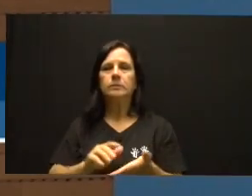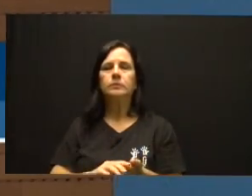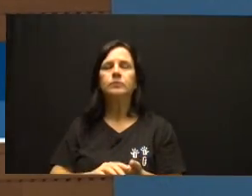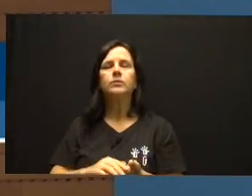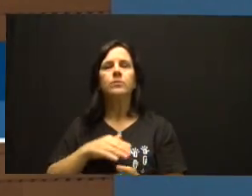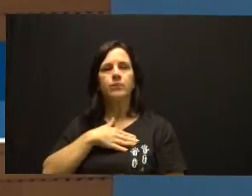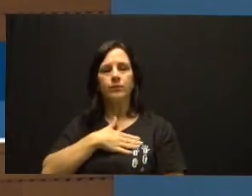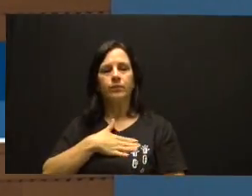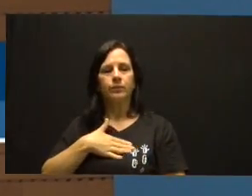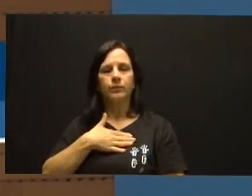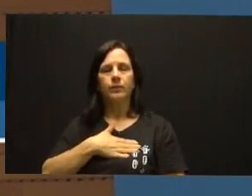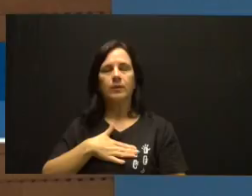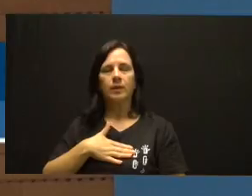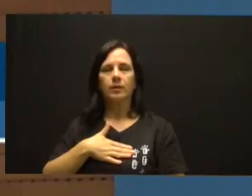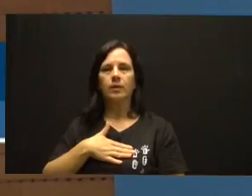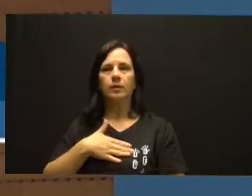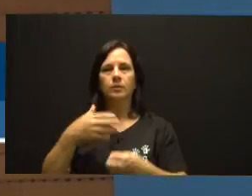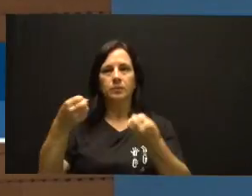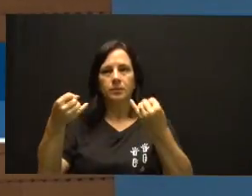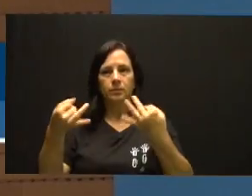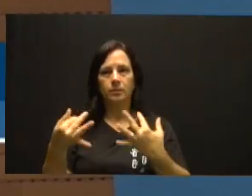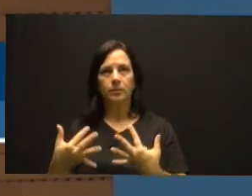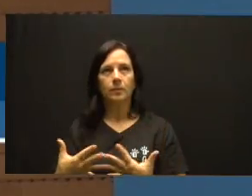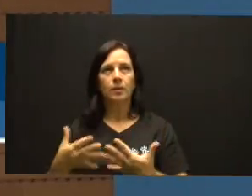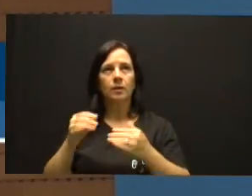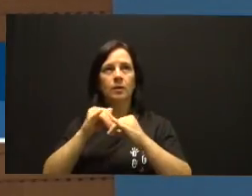gostaria de deixar aqui claro,